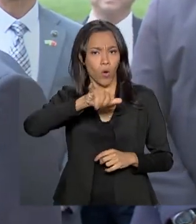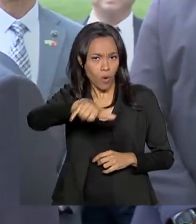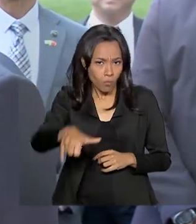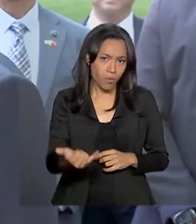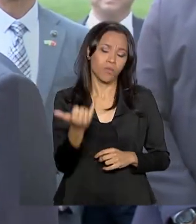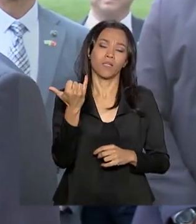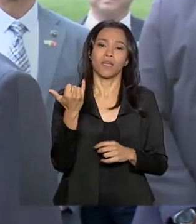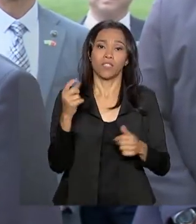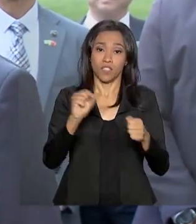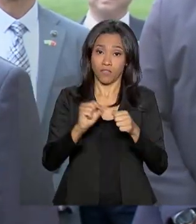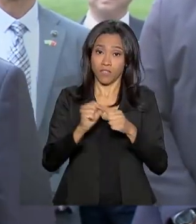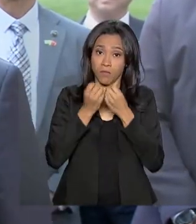de fazer bons negócios.